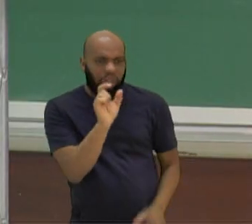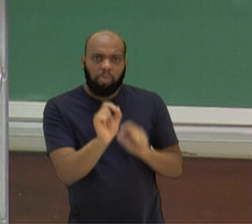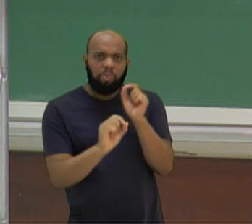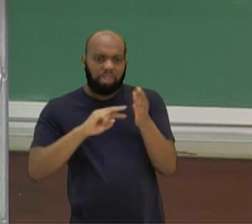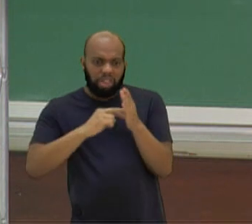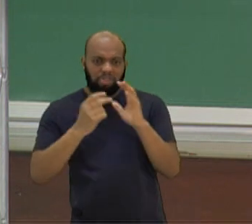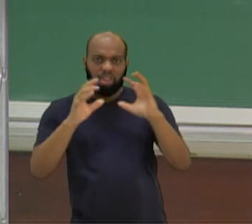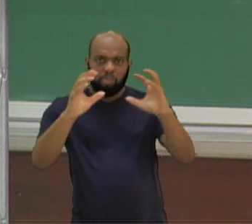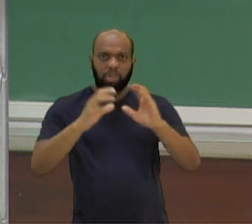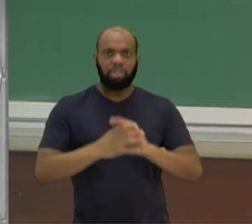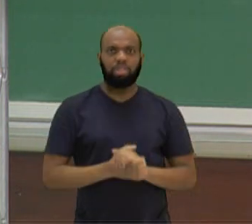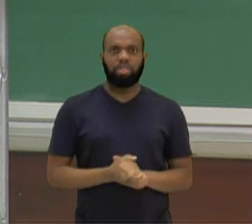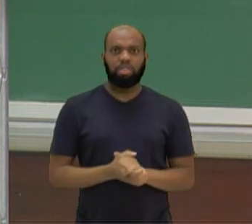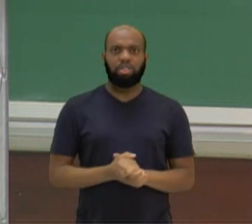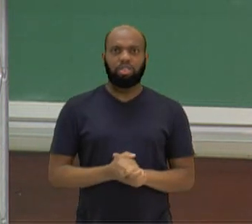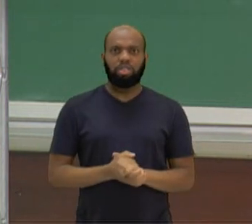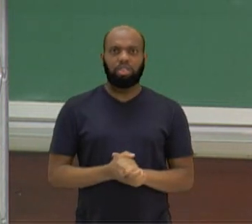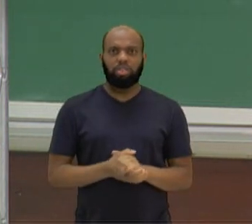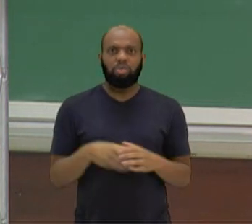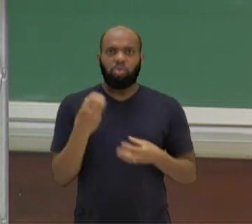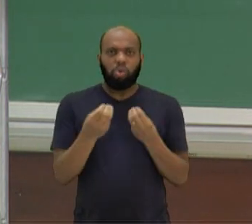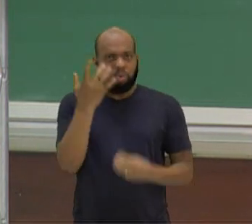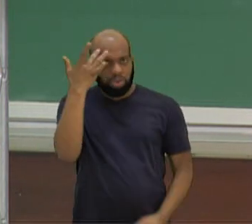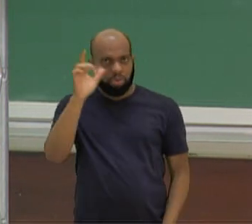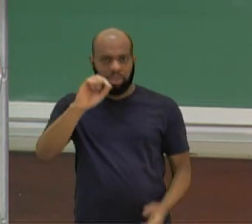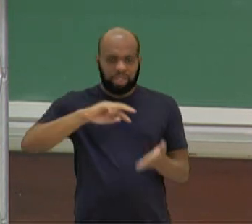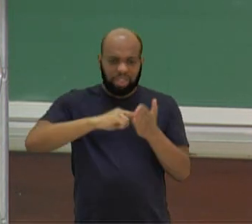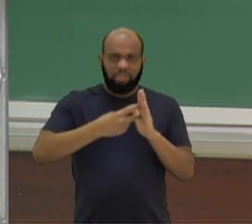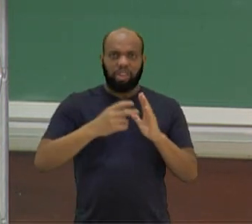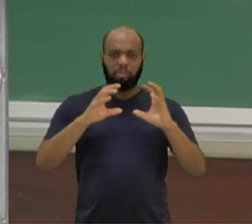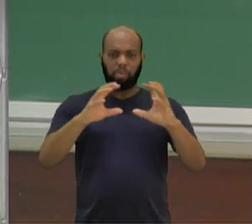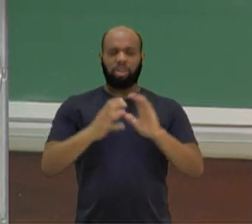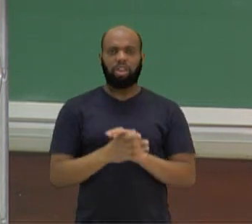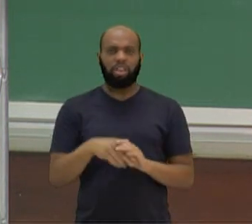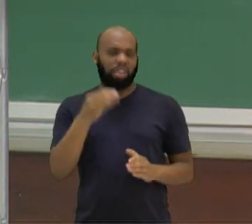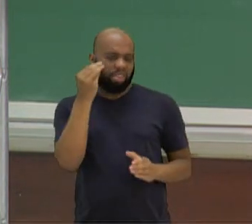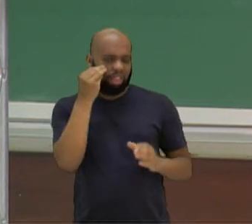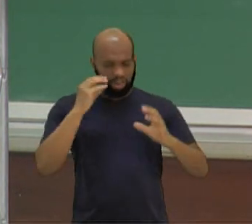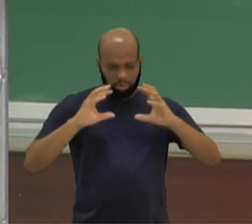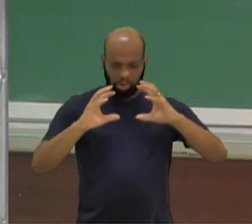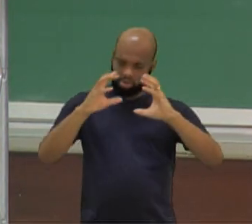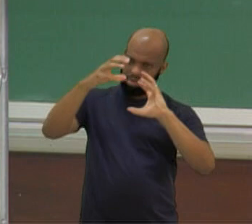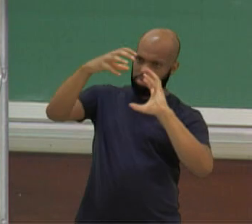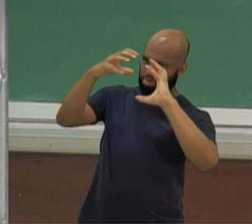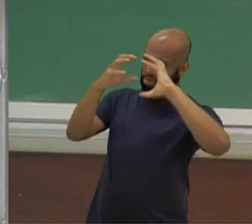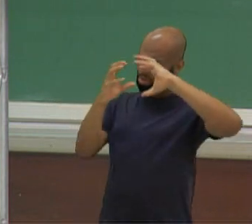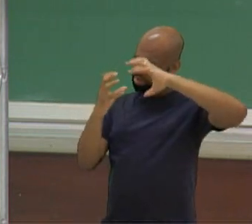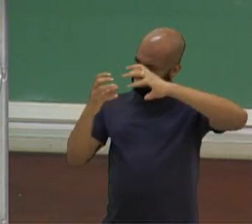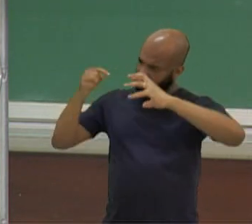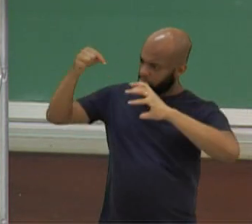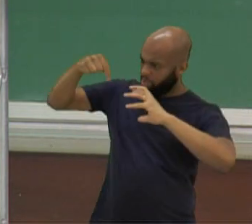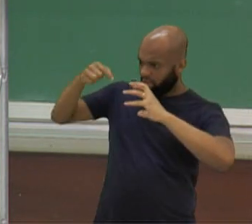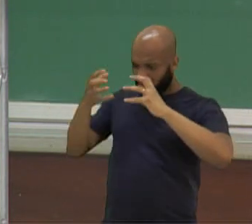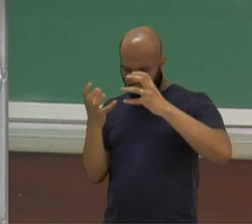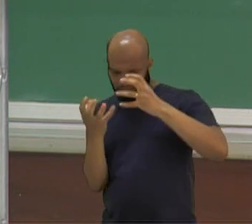uma bola? Desculpa. O menino não sabe o que é uma bola, ele fica tentando ligar a bola. Vamos